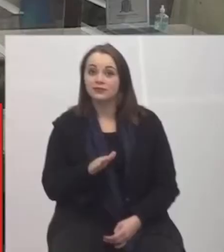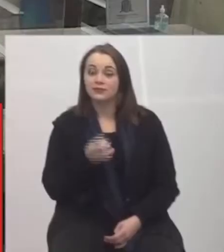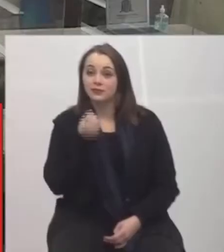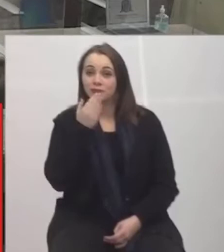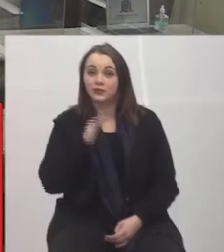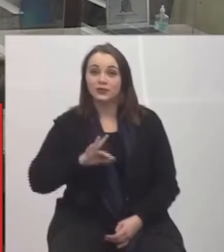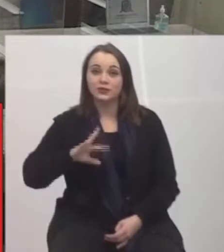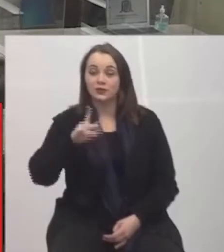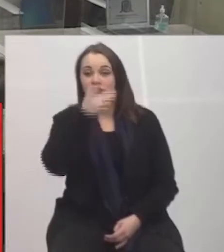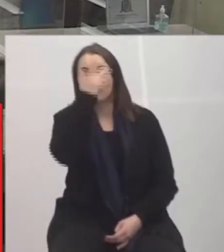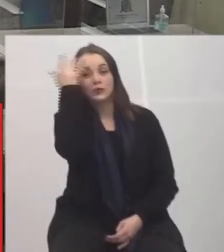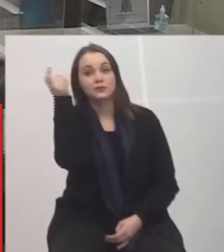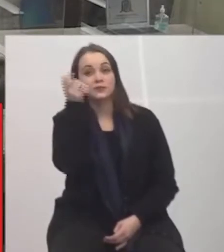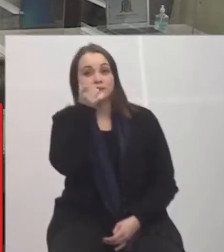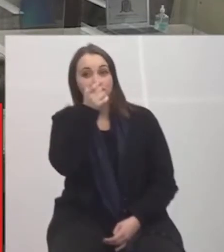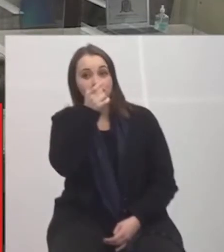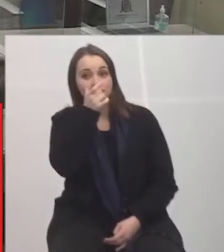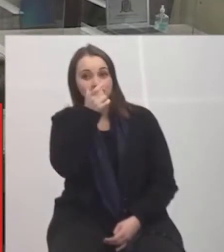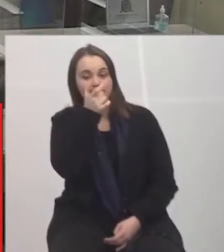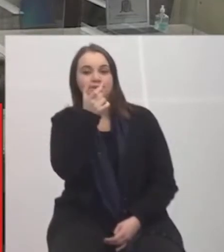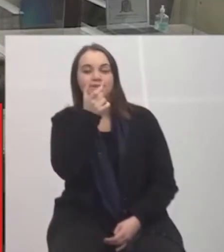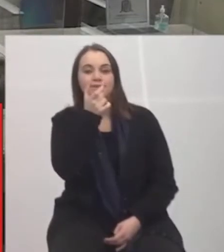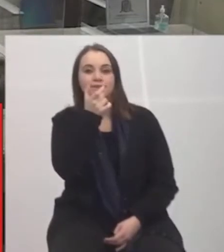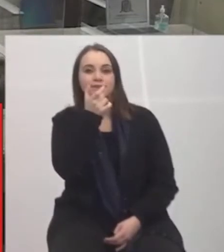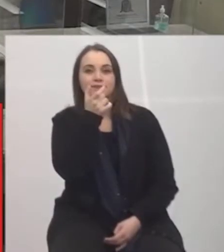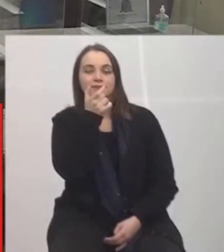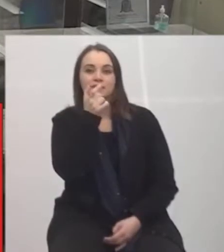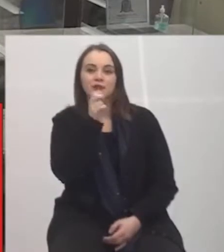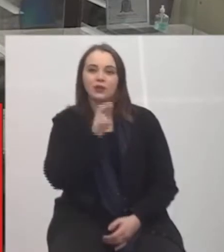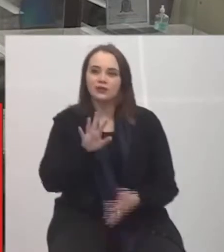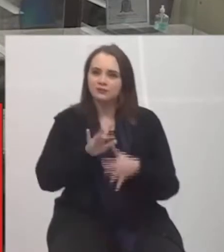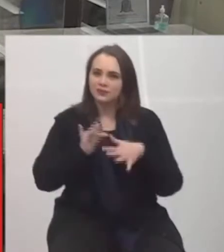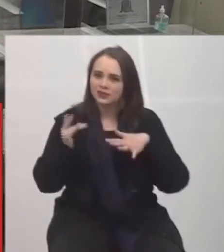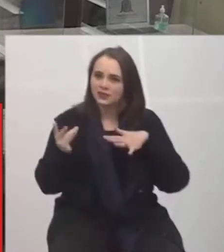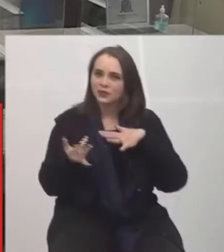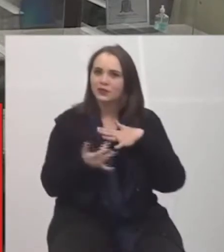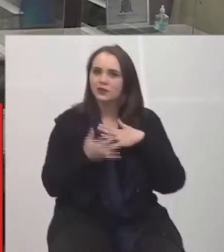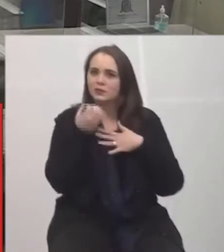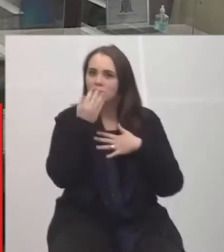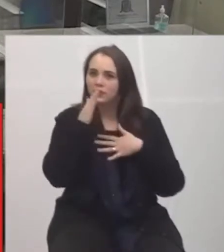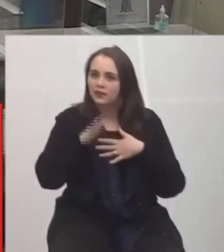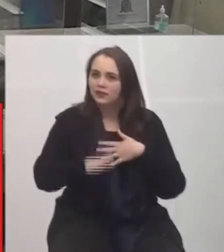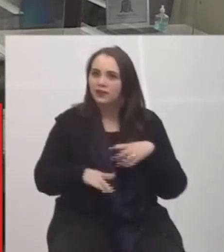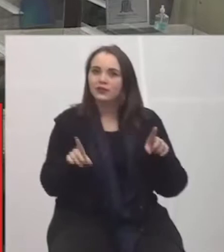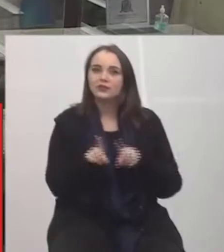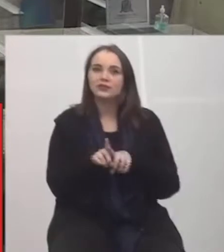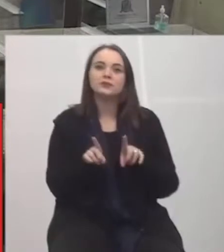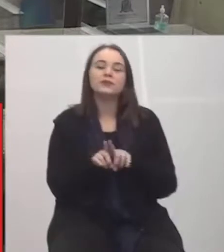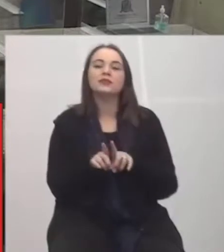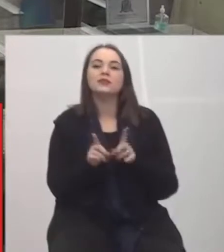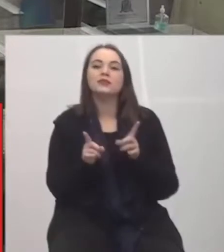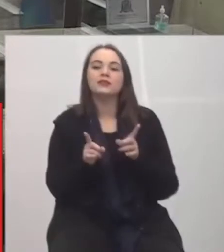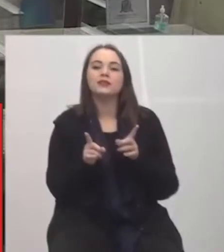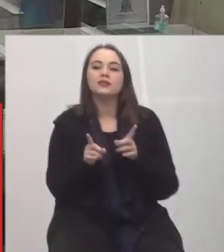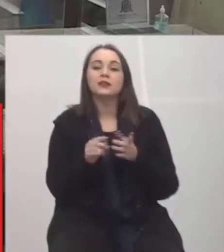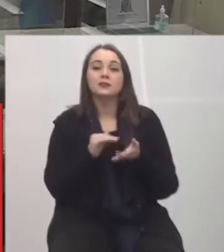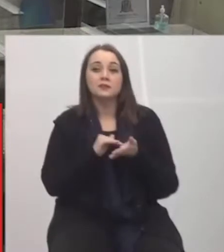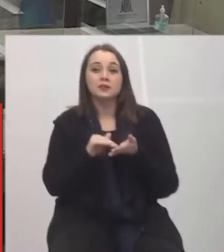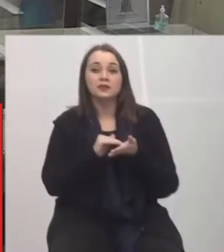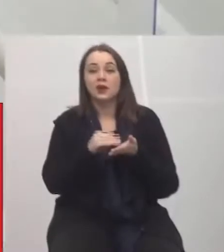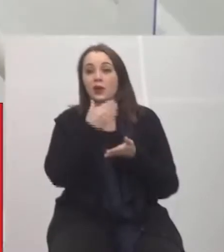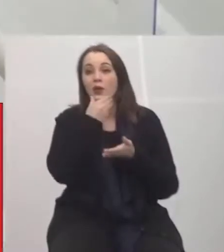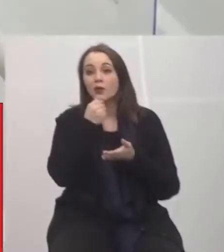Muito boa tarde a todos que nos acompanham pelas redes sociais aí. Quero dar uma boa tarde aqui para o secretário